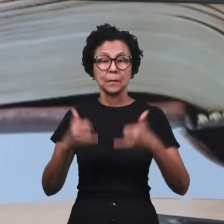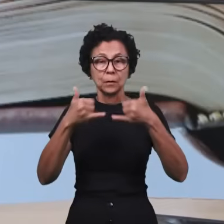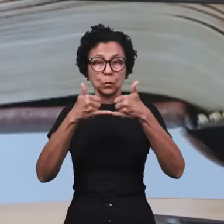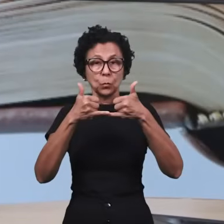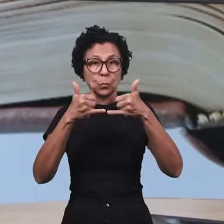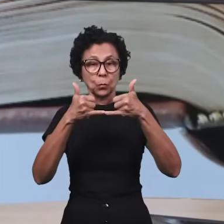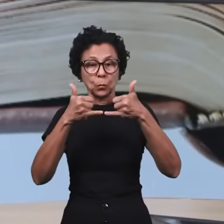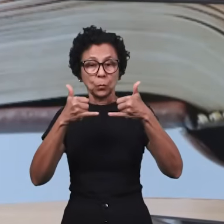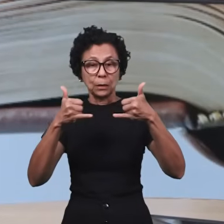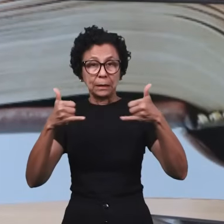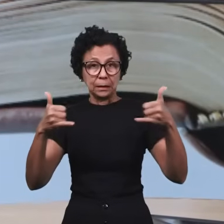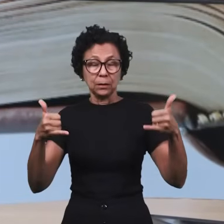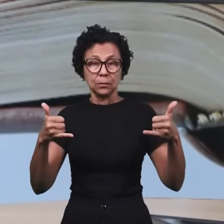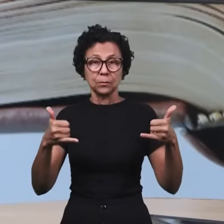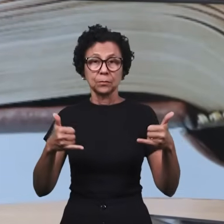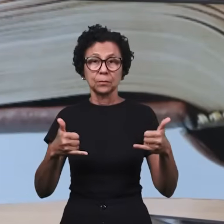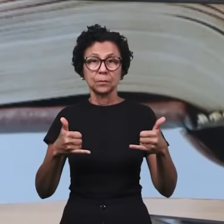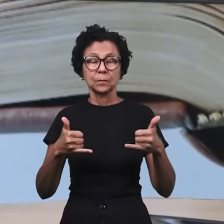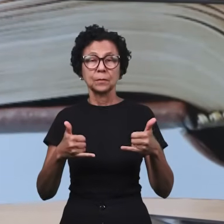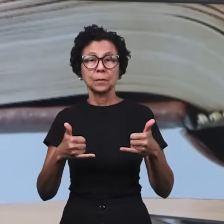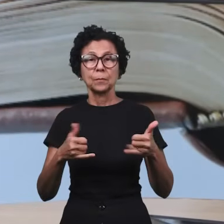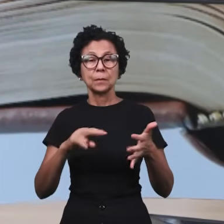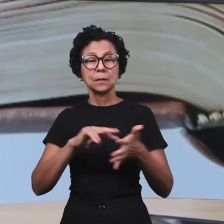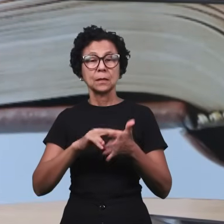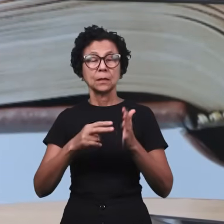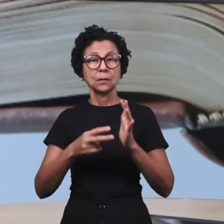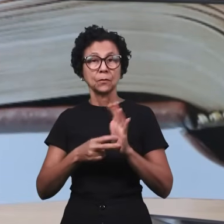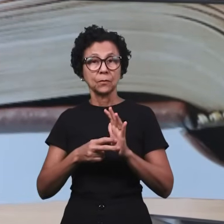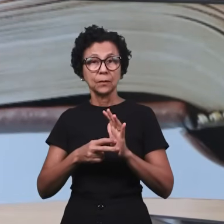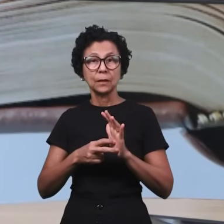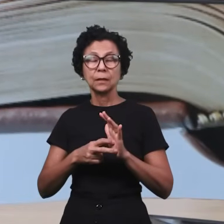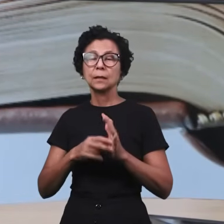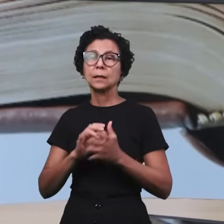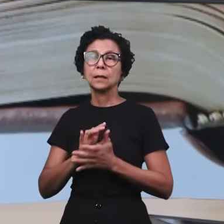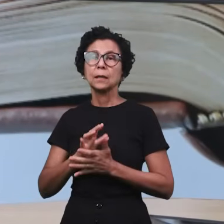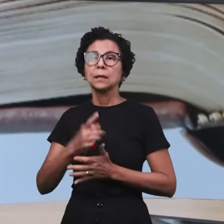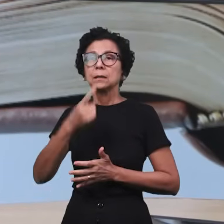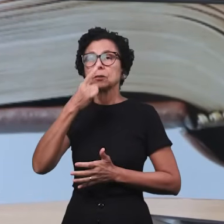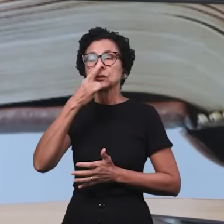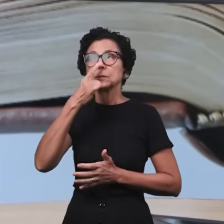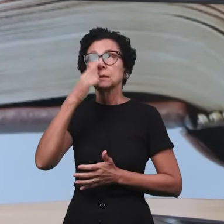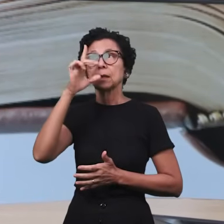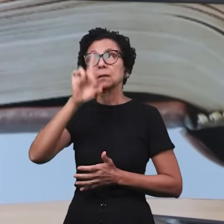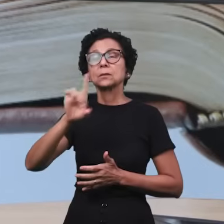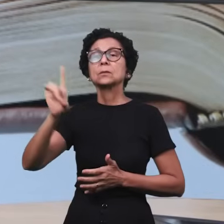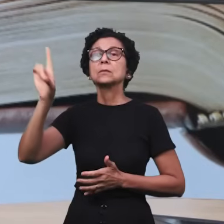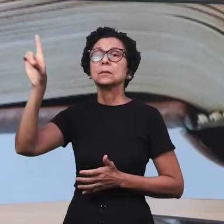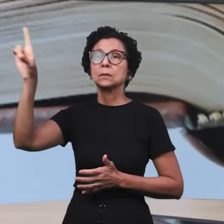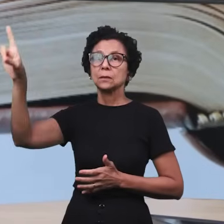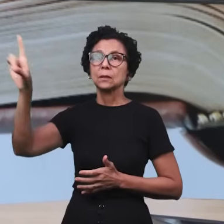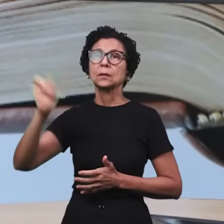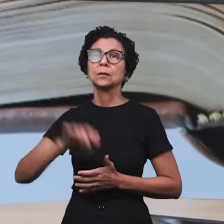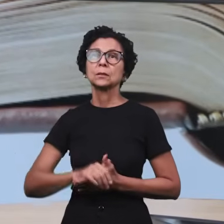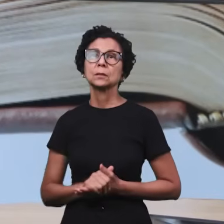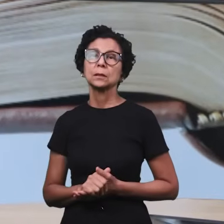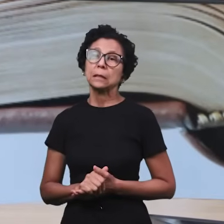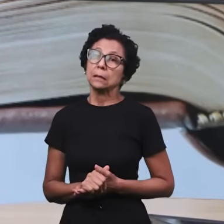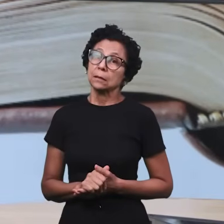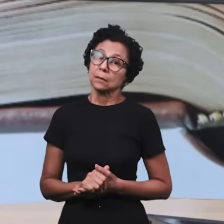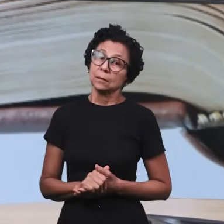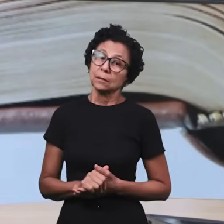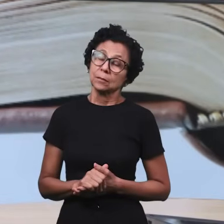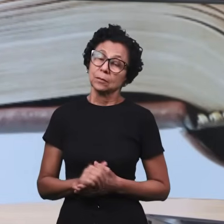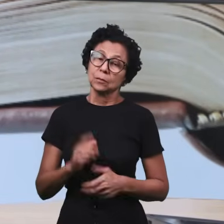né? Então, assim, nesse processo de maceração, das provas, das lutas, nós não